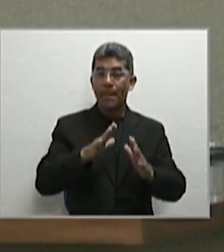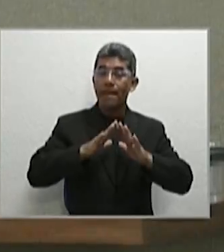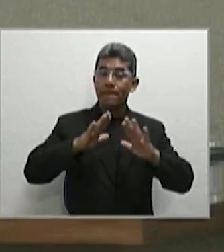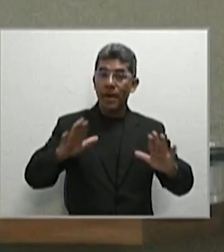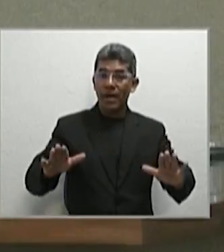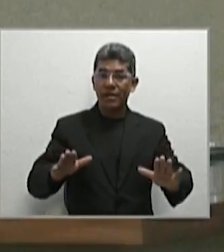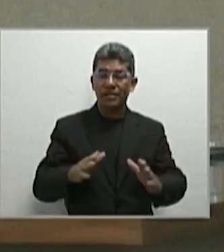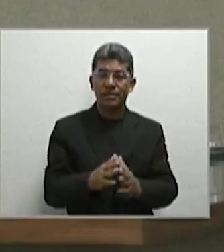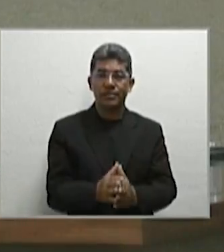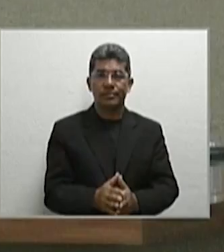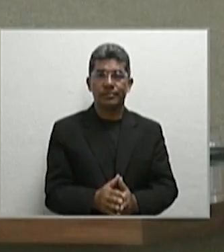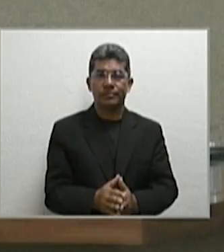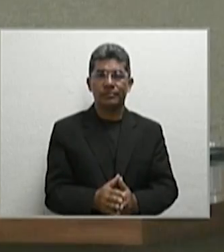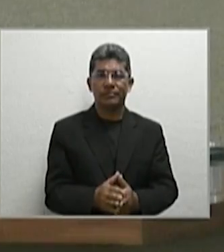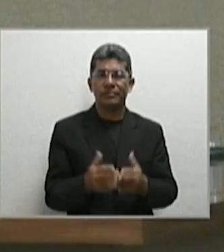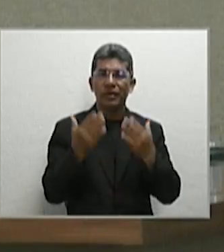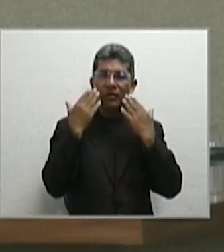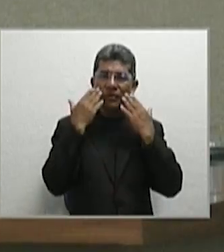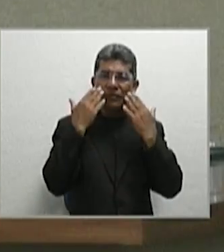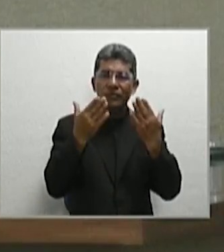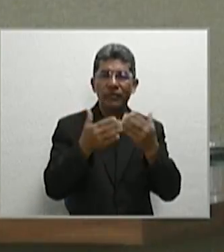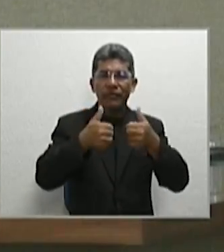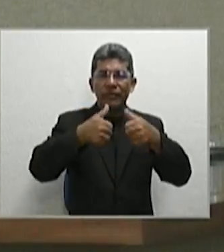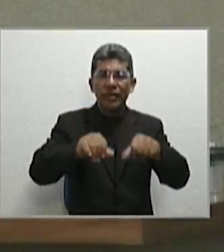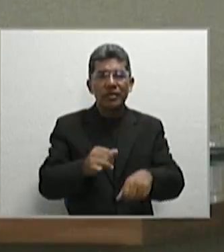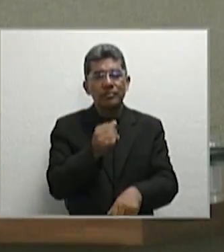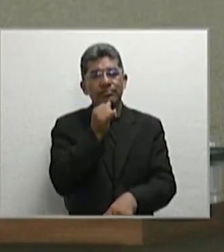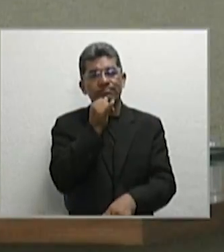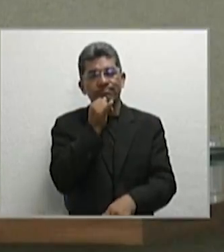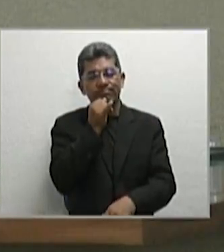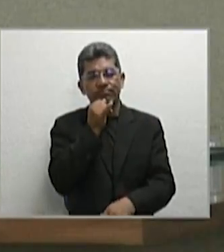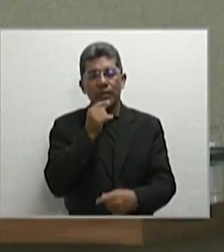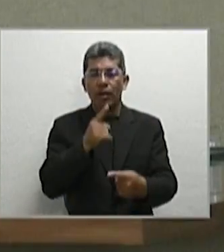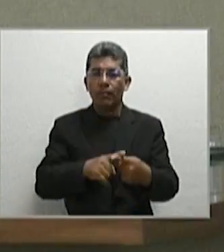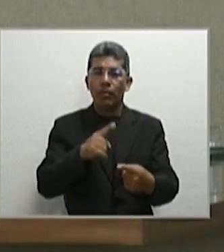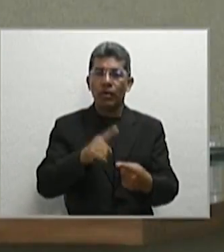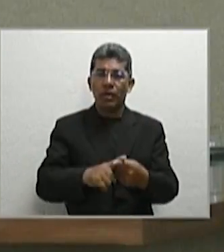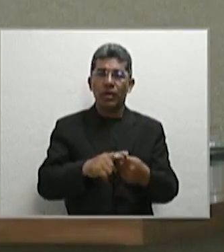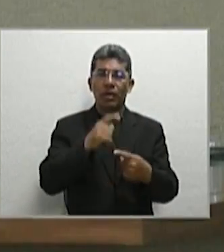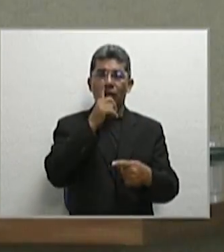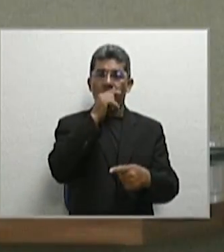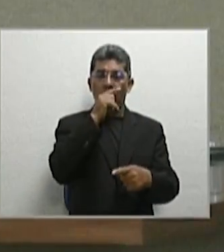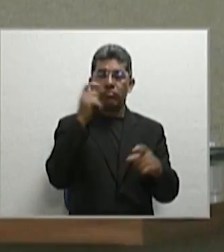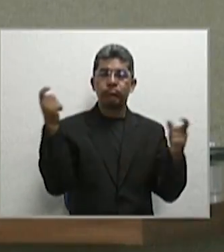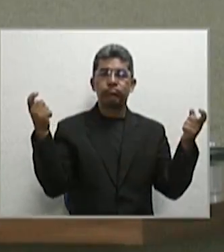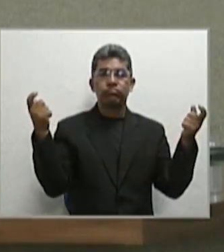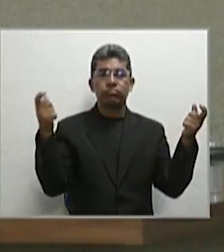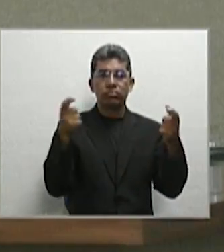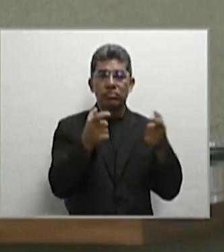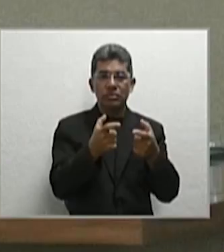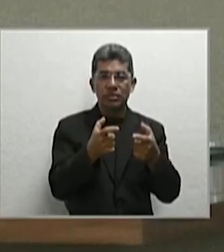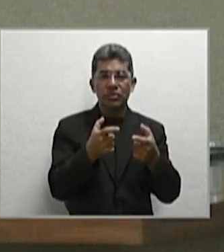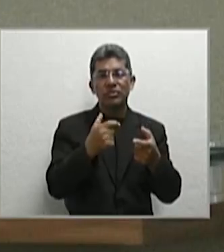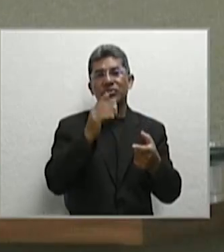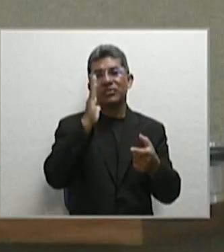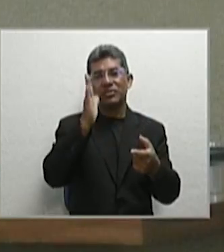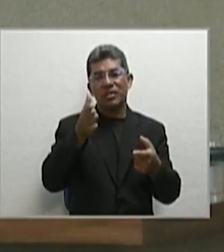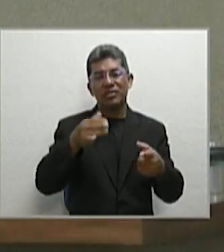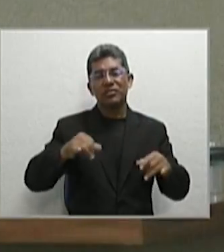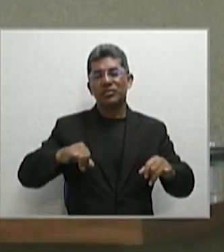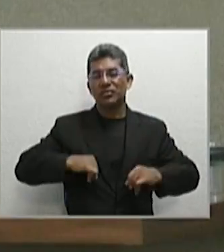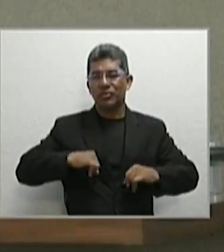Mas fiquei decepcionado, deputado Cristiano, porque a estiagem já machuca o nosso